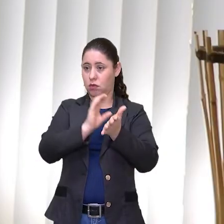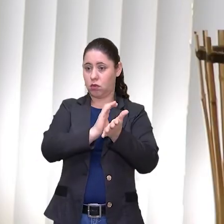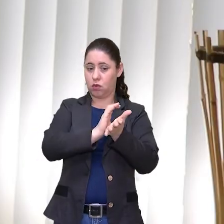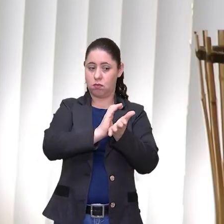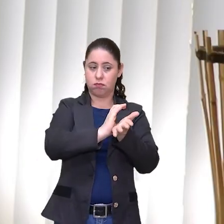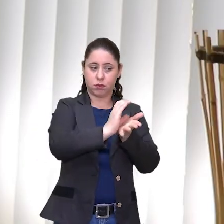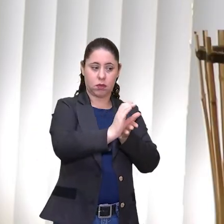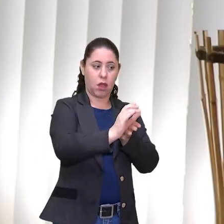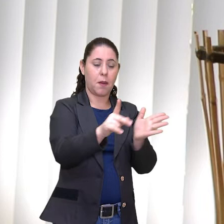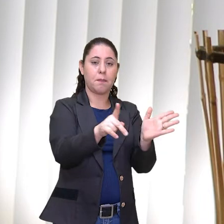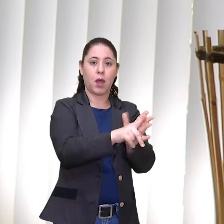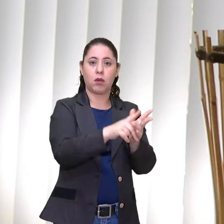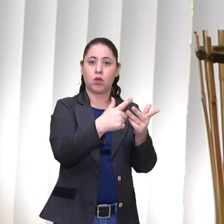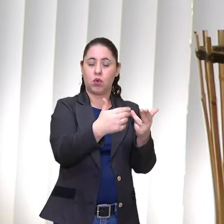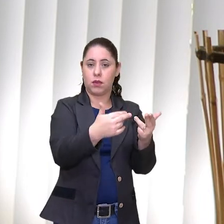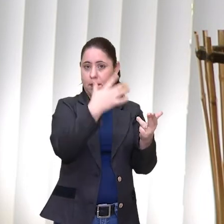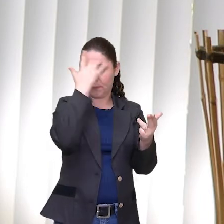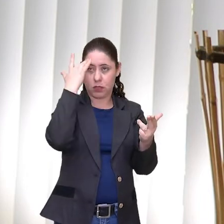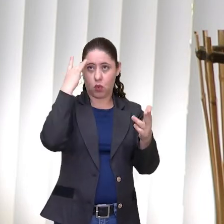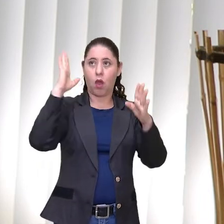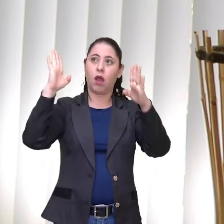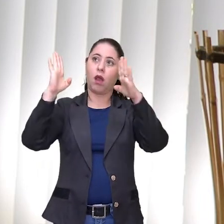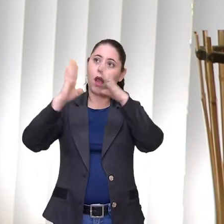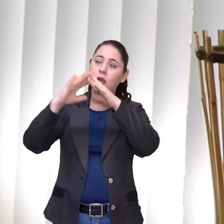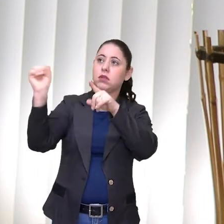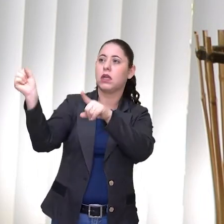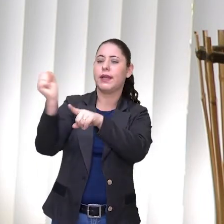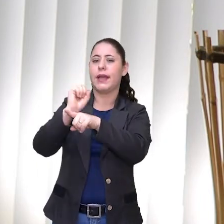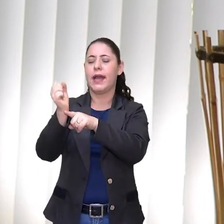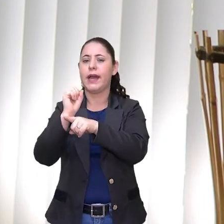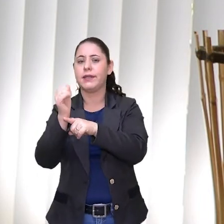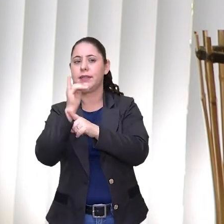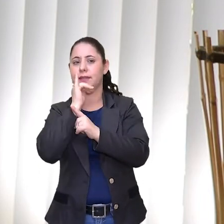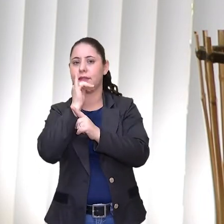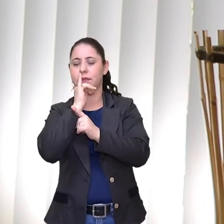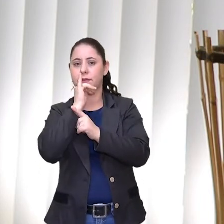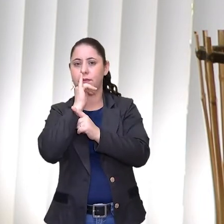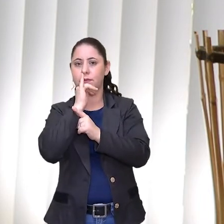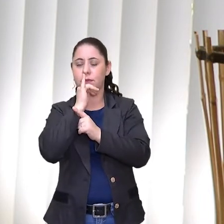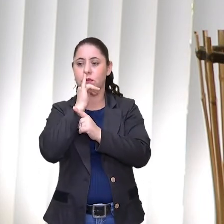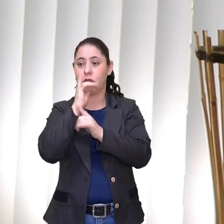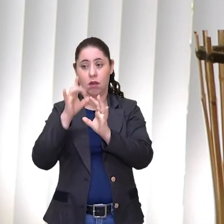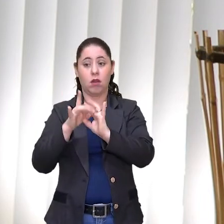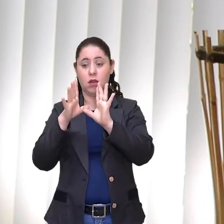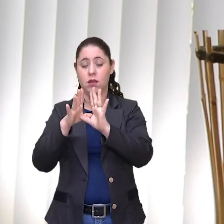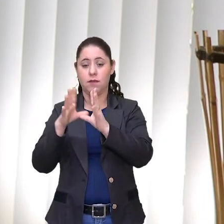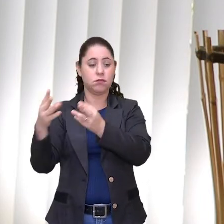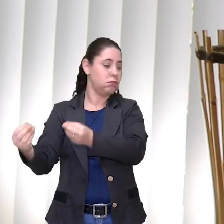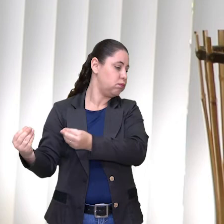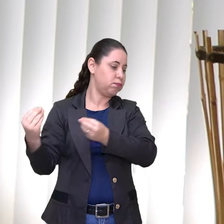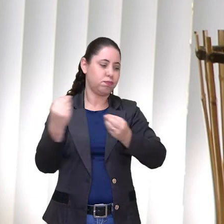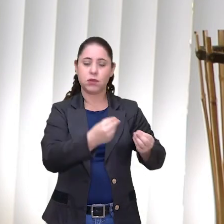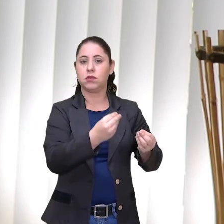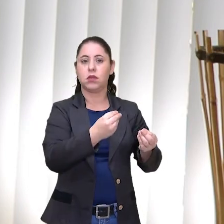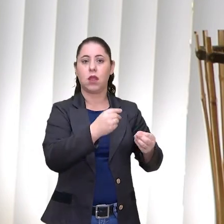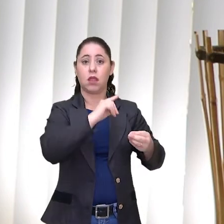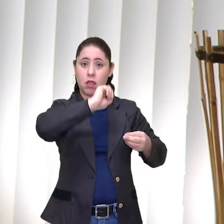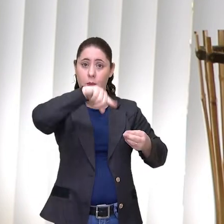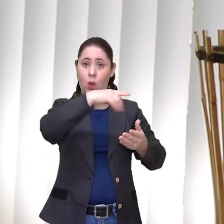dará a transmissão do domínio do bem. Se for um bem móvel, um veículo, por exemplo, e estando